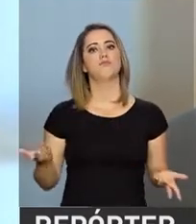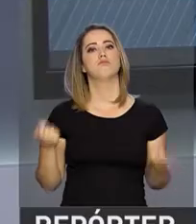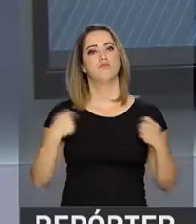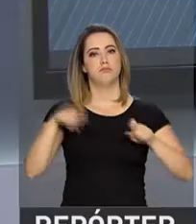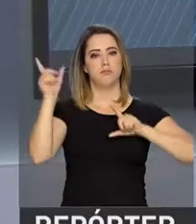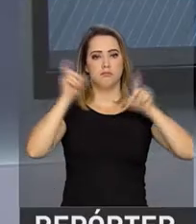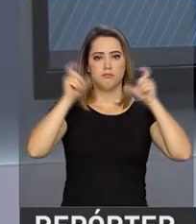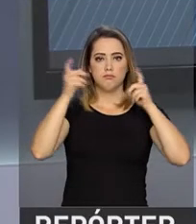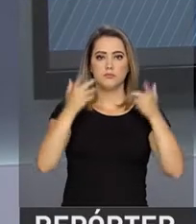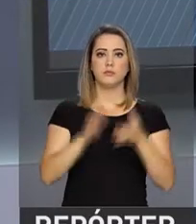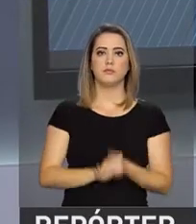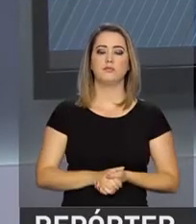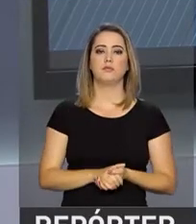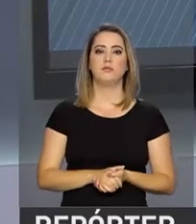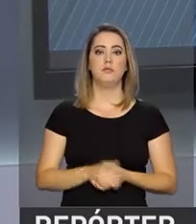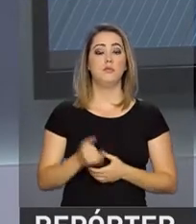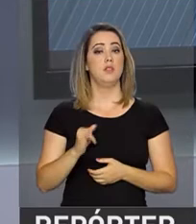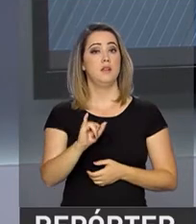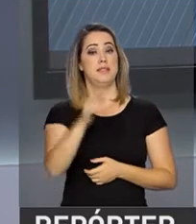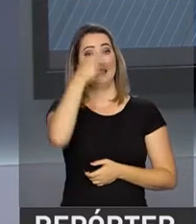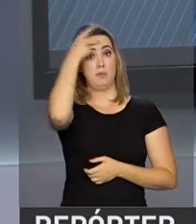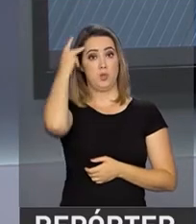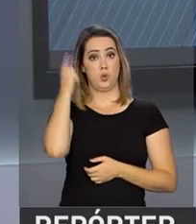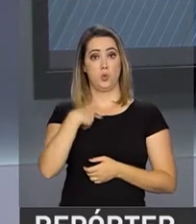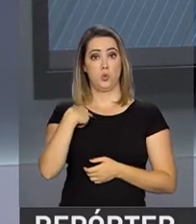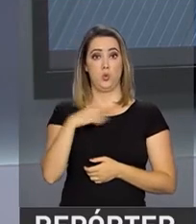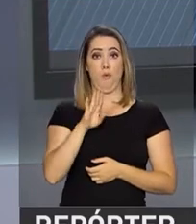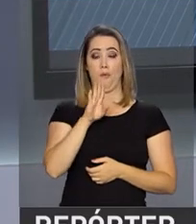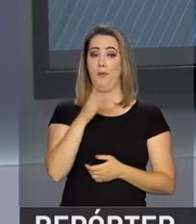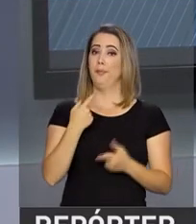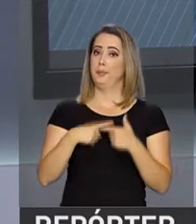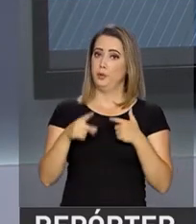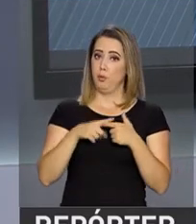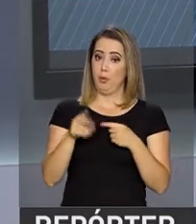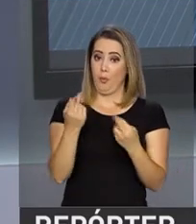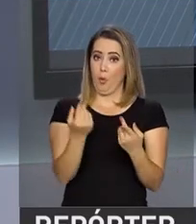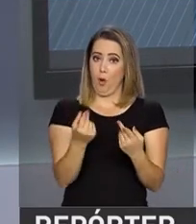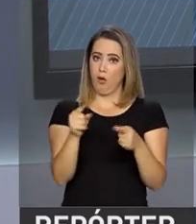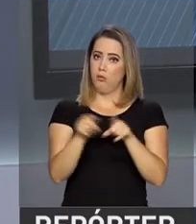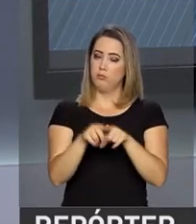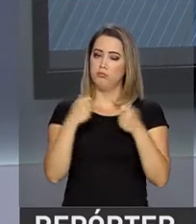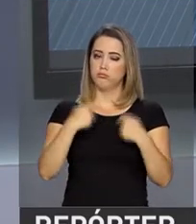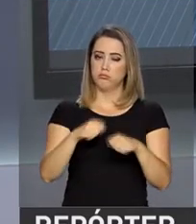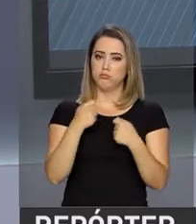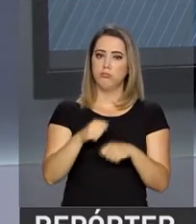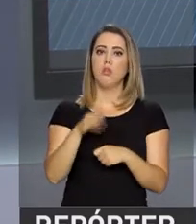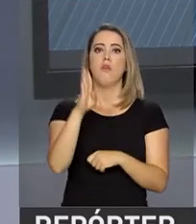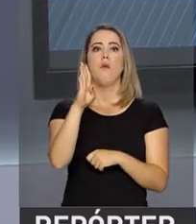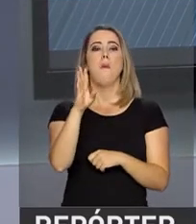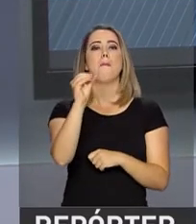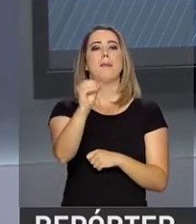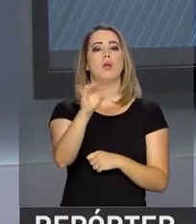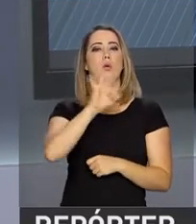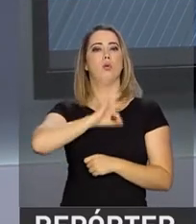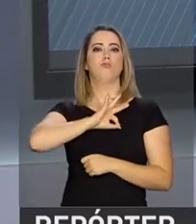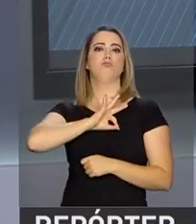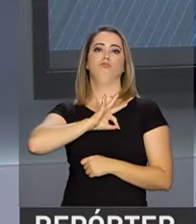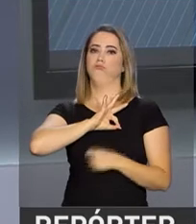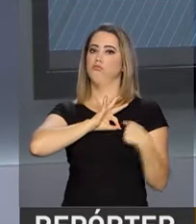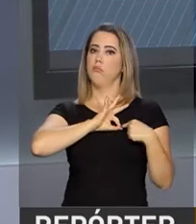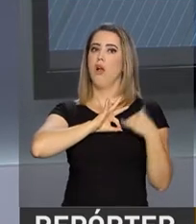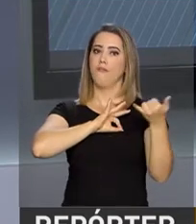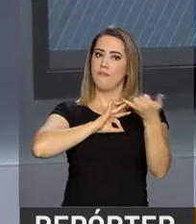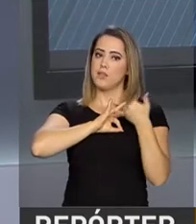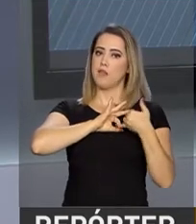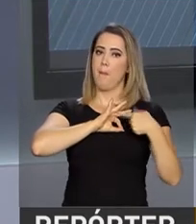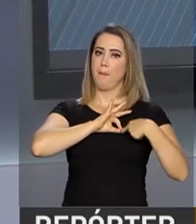pessoa. Caso o beneficiário seja vítima de um golpe desses, deve registrar um boletim de ocorrência na delegacia e